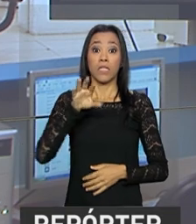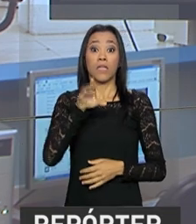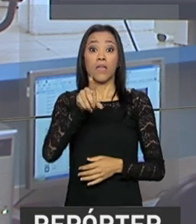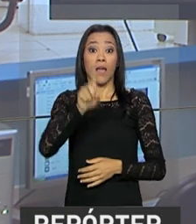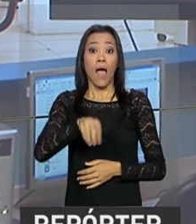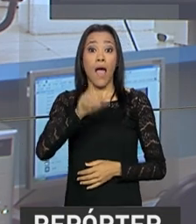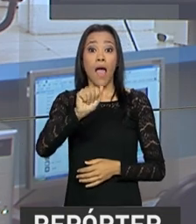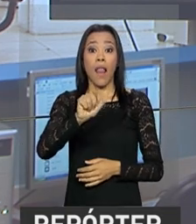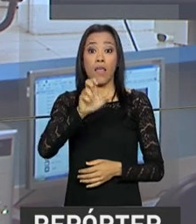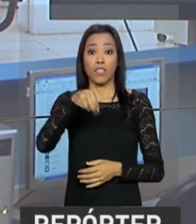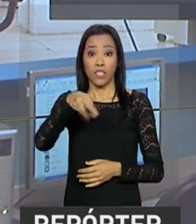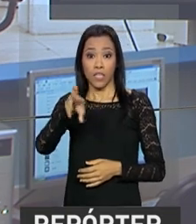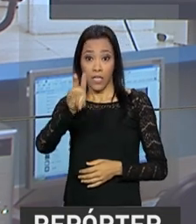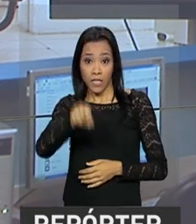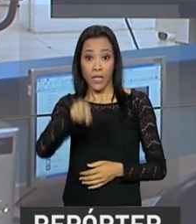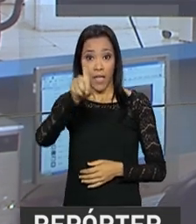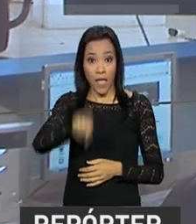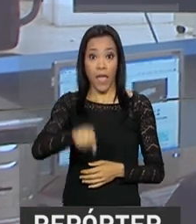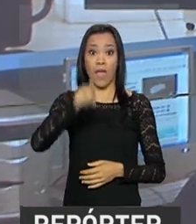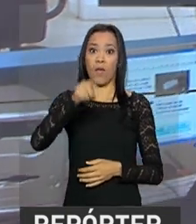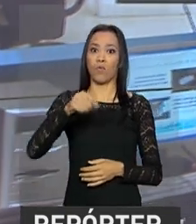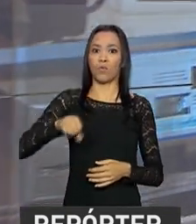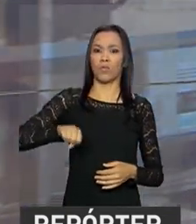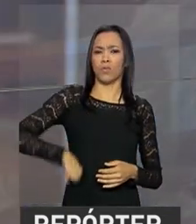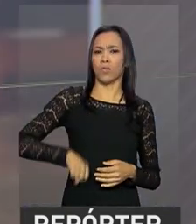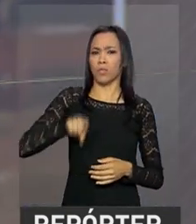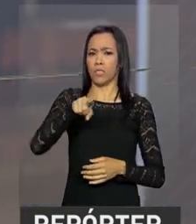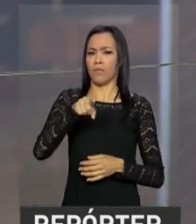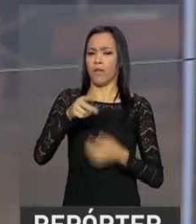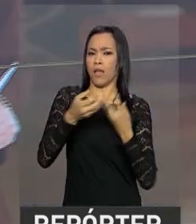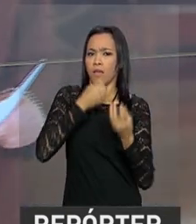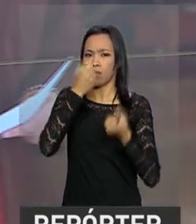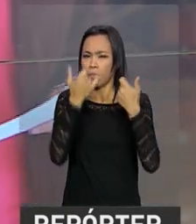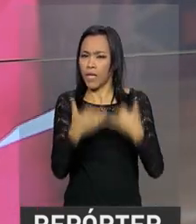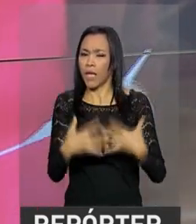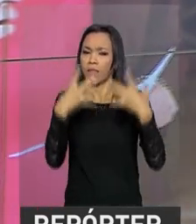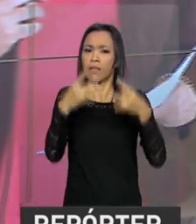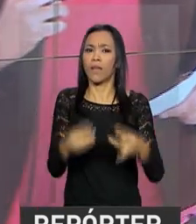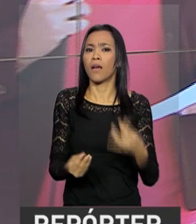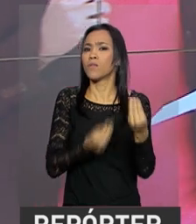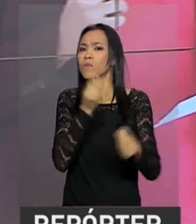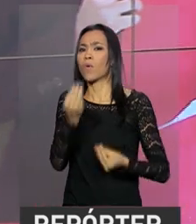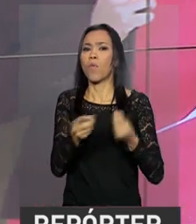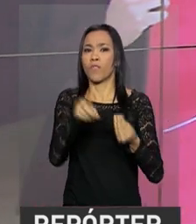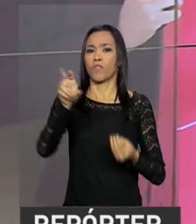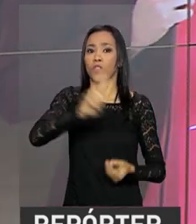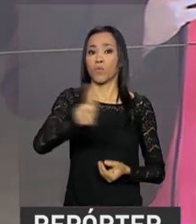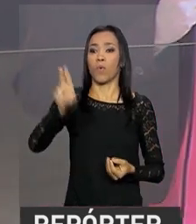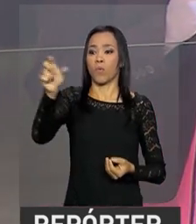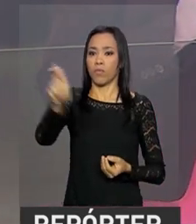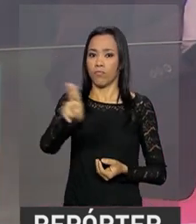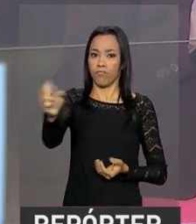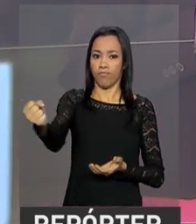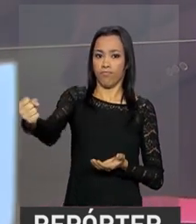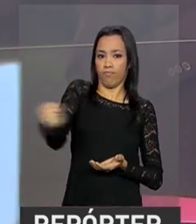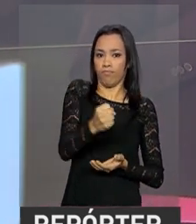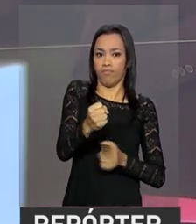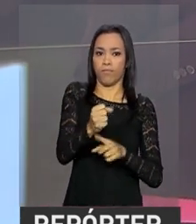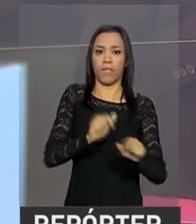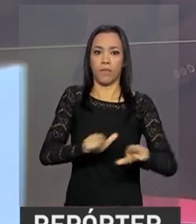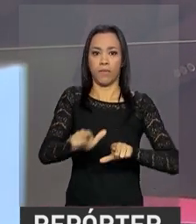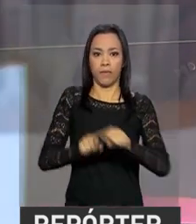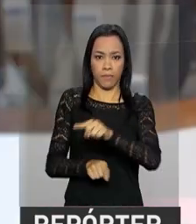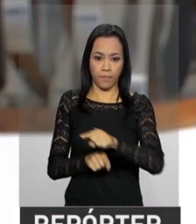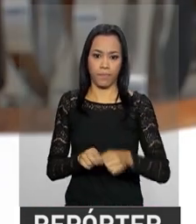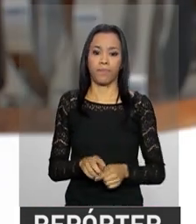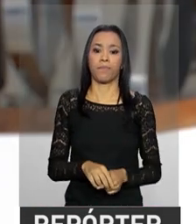novo porta-voz do governo. Vamos conversar então com a repórter Thaís Dias, que tem para a gente os detalhes dessa nomeação. Olá, Thaís.